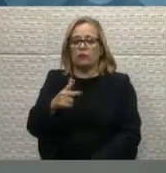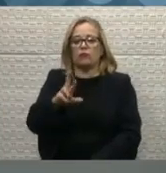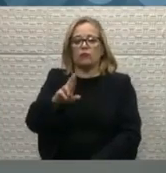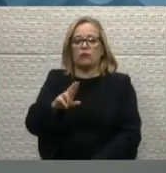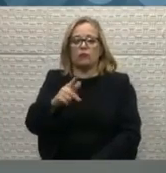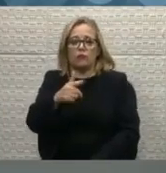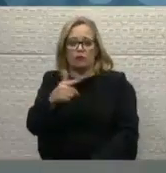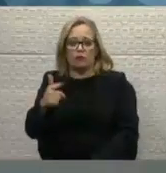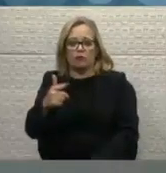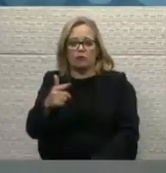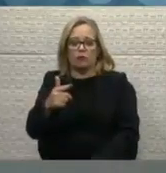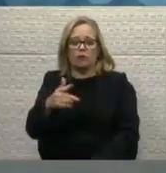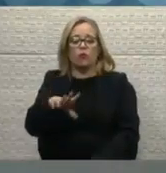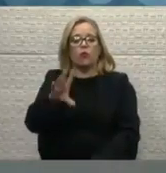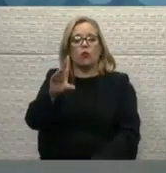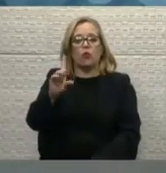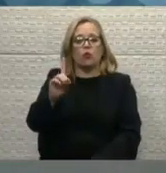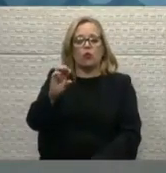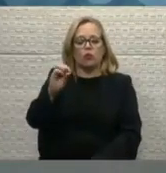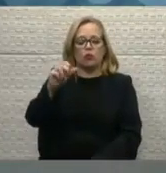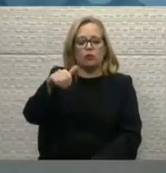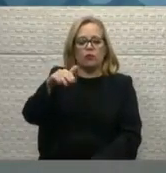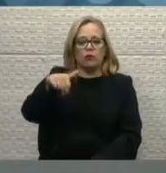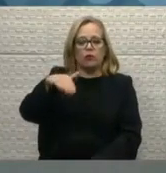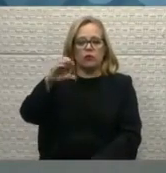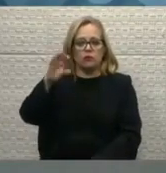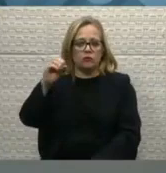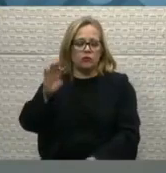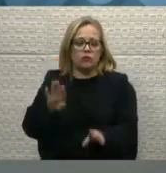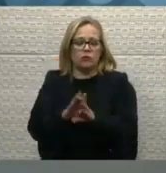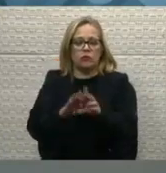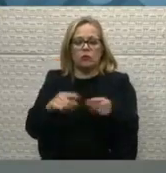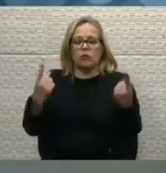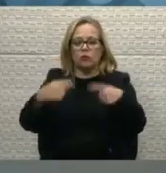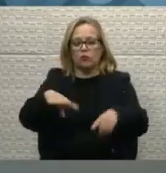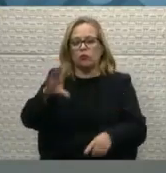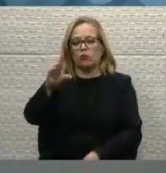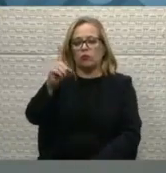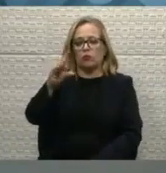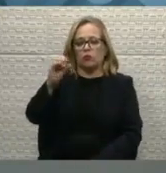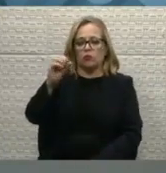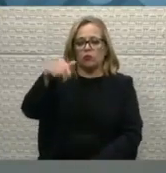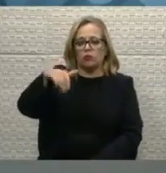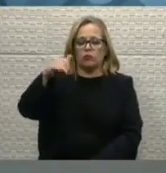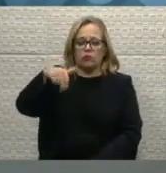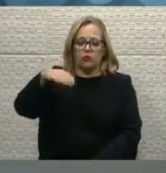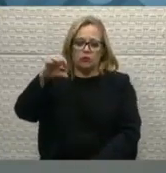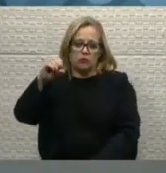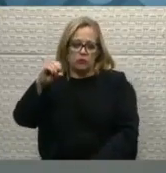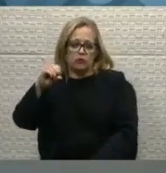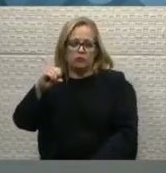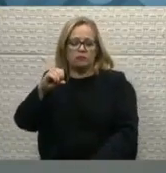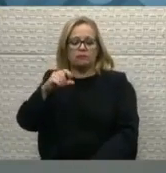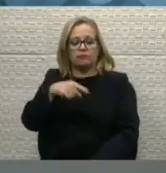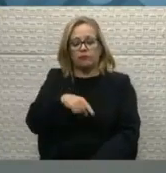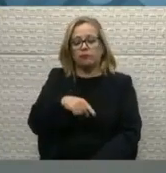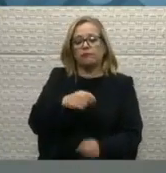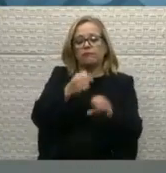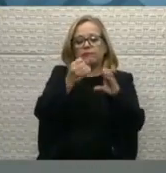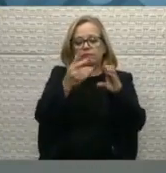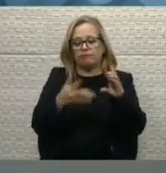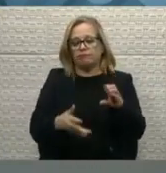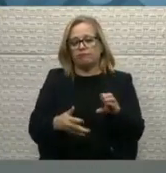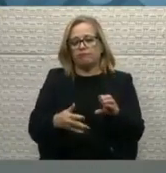domínio e o contradomínio correspondem ao espaço R2. Por isso que, por ser transformação linear com essa